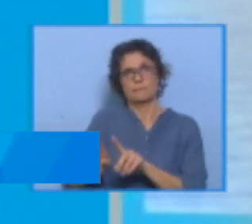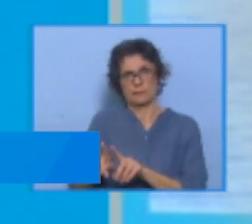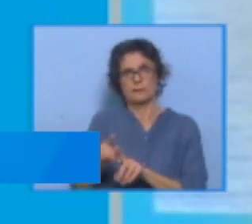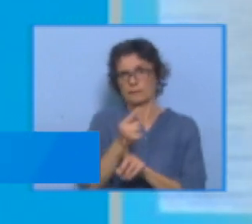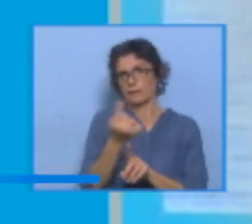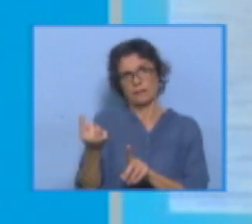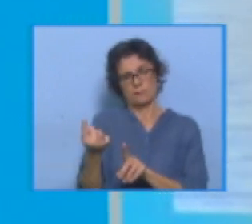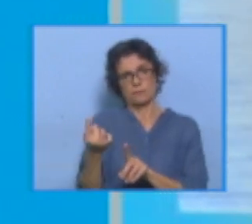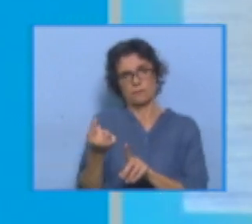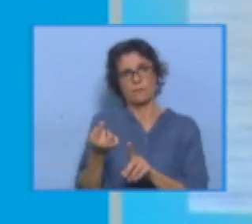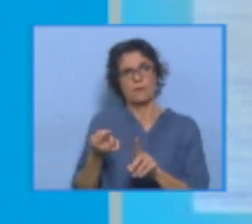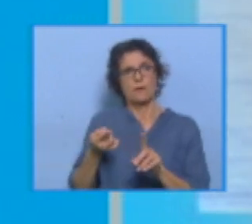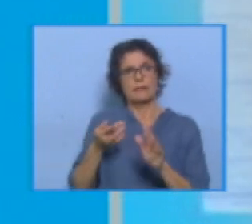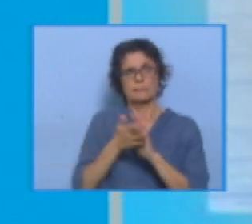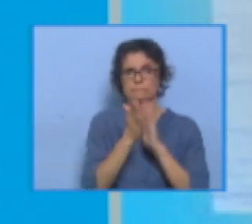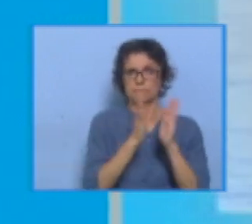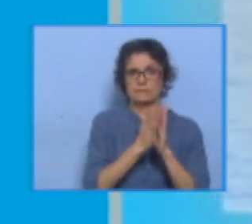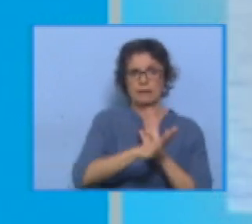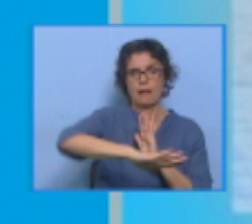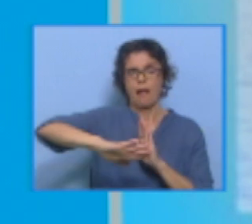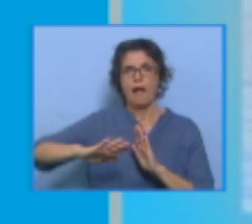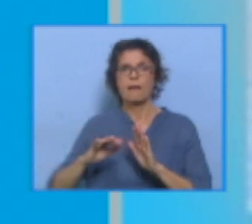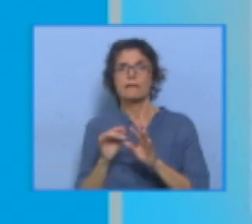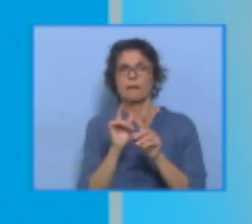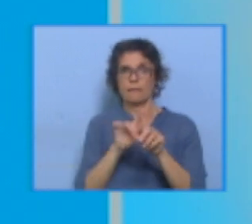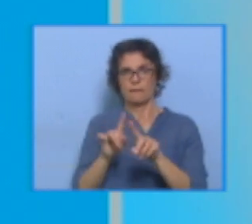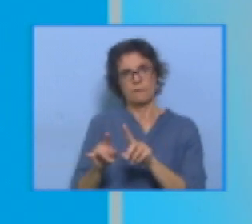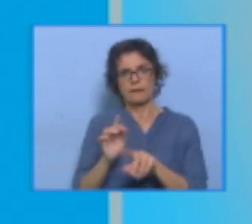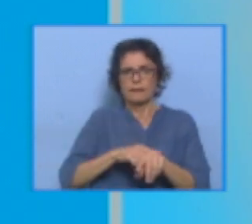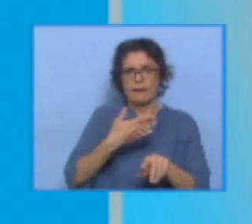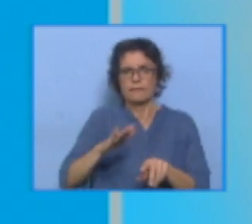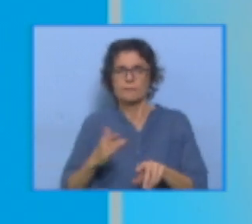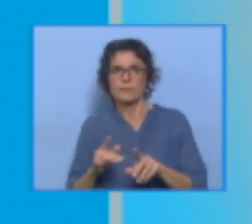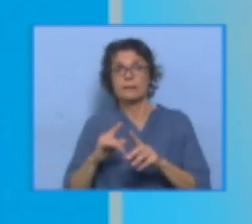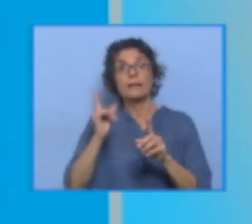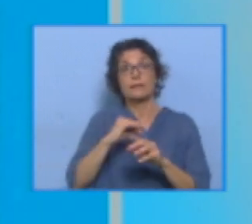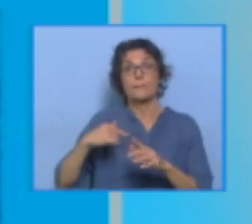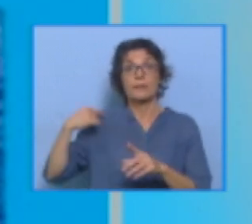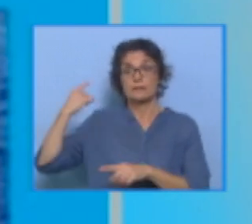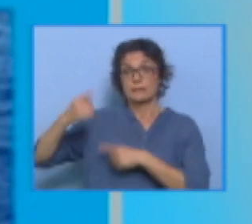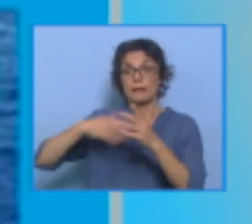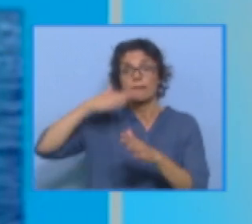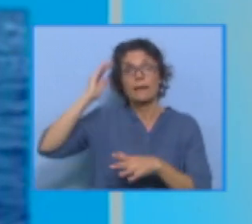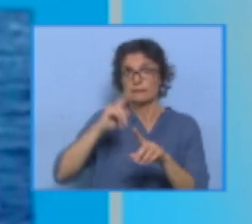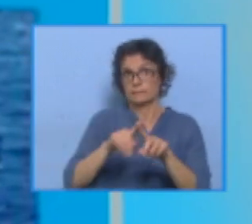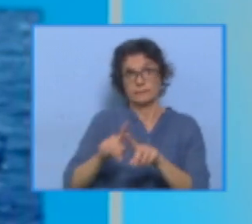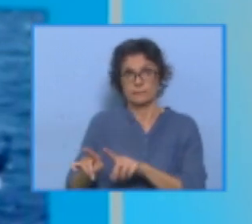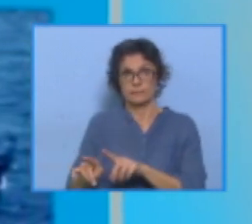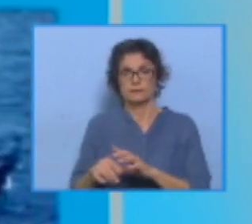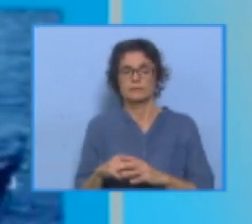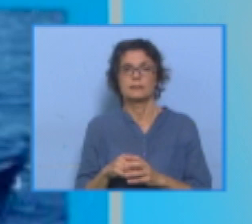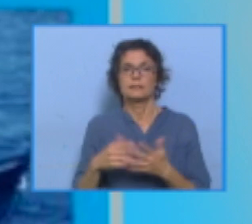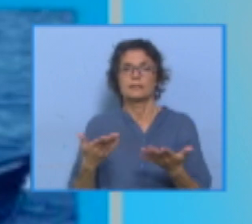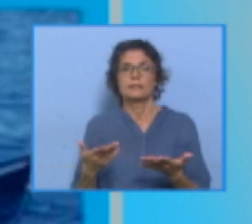que intervenham na Igreja de áreas diferentes, em momentos diferentes e também de gerações diferentes. Assim, se calhar